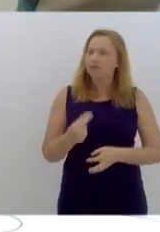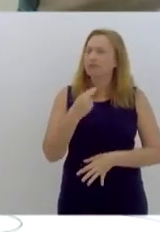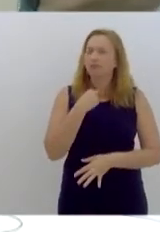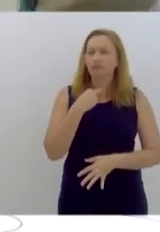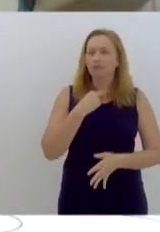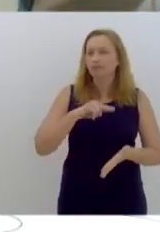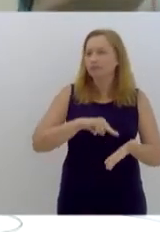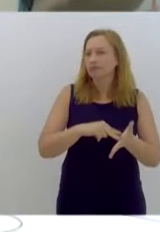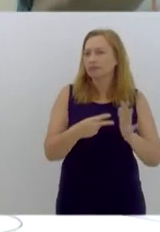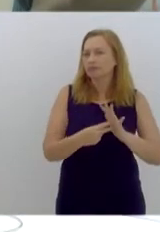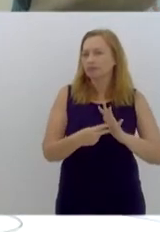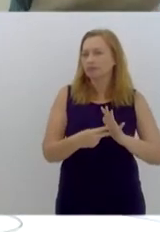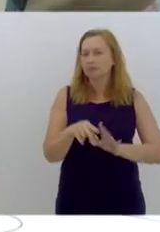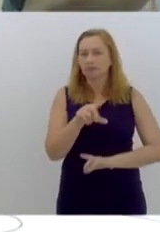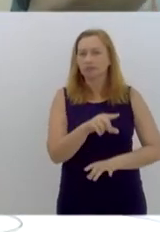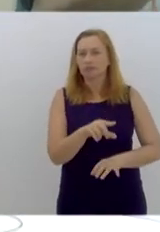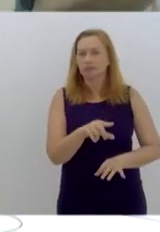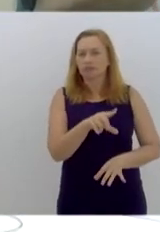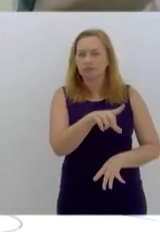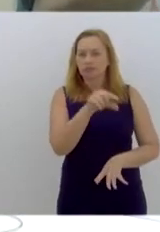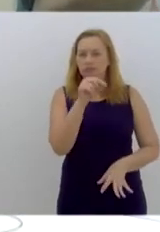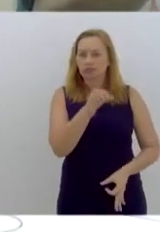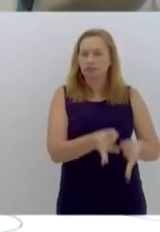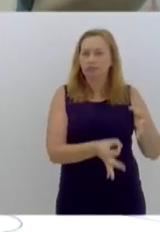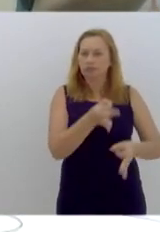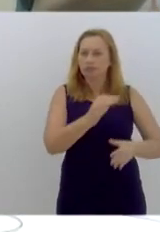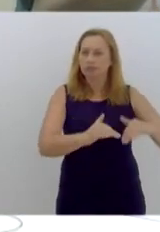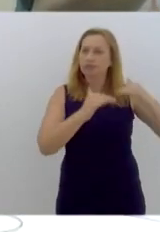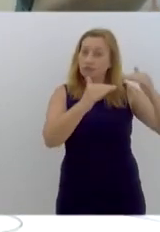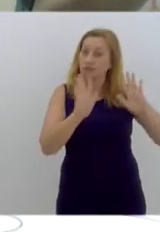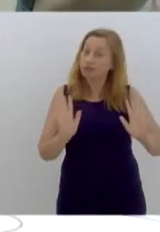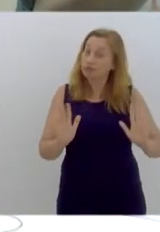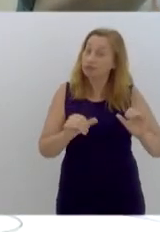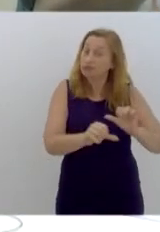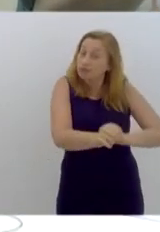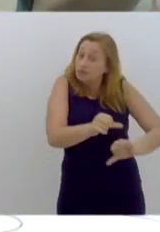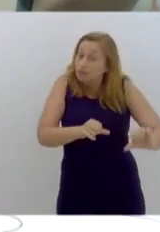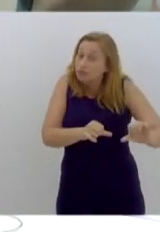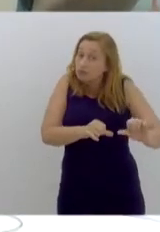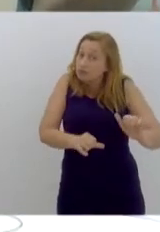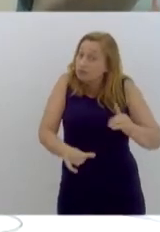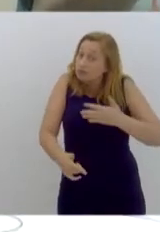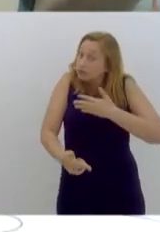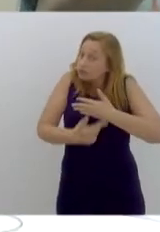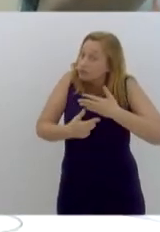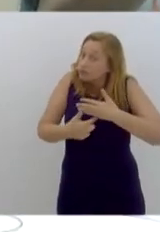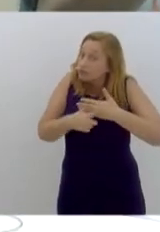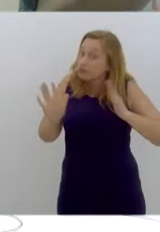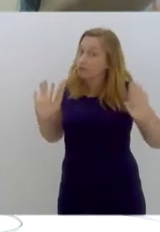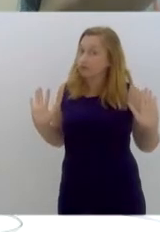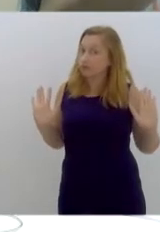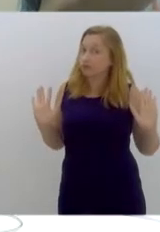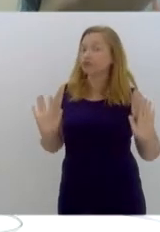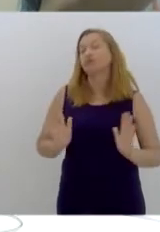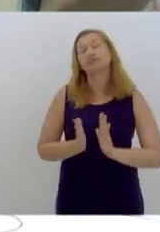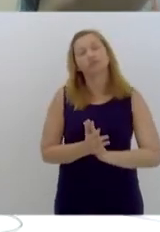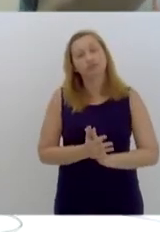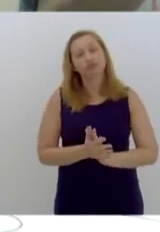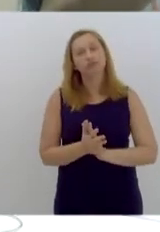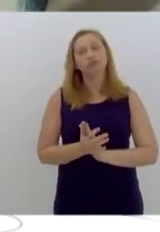decisão do Supremo Tribunal Federal, porque senão nós invertemos a ordem